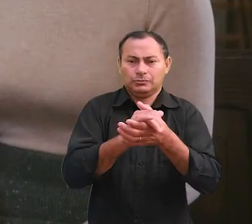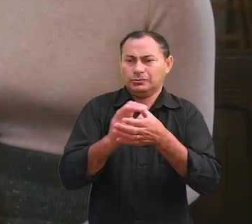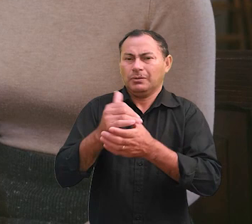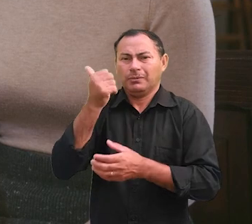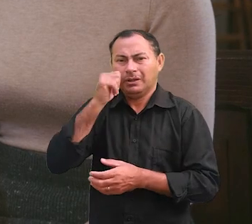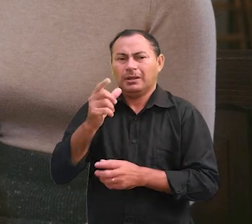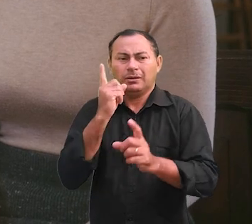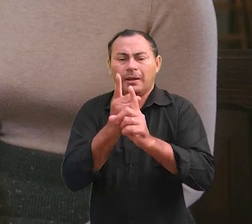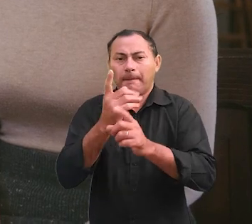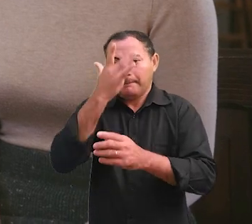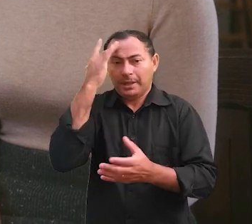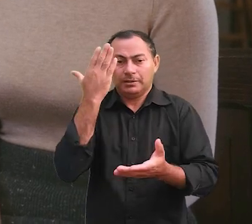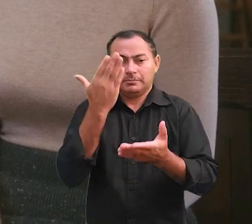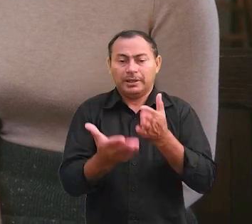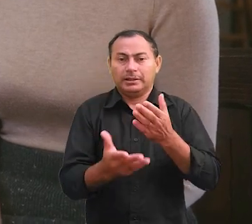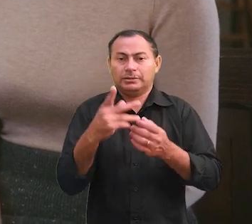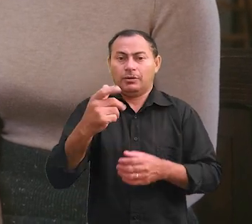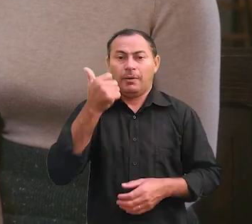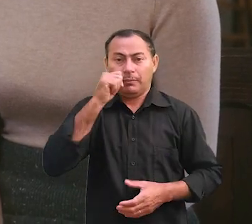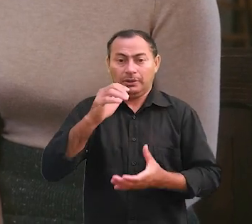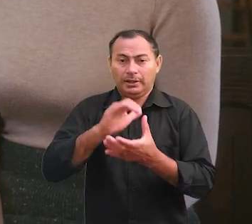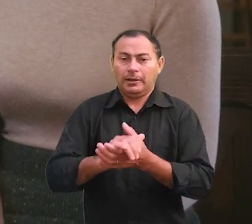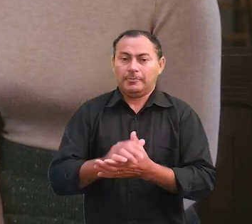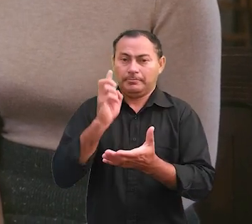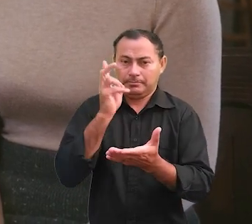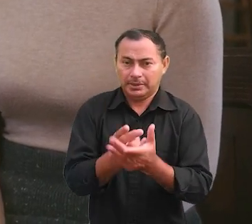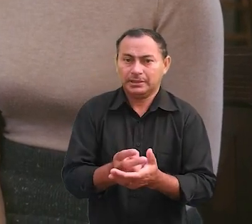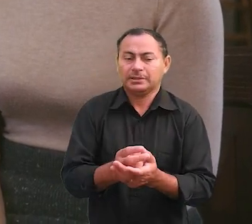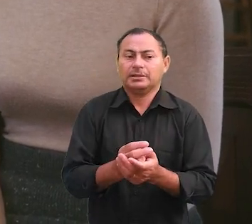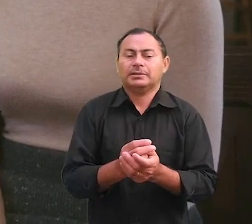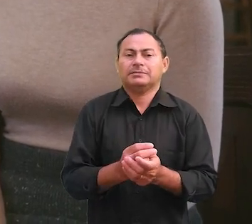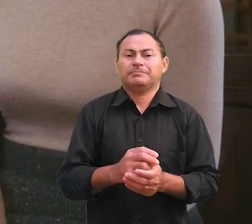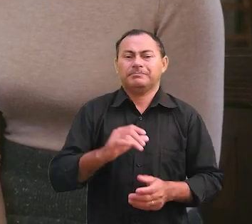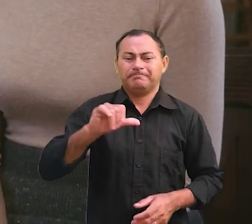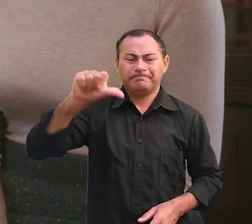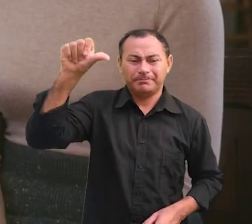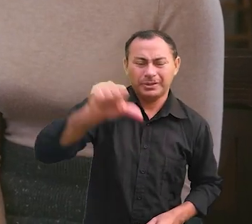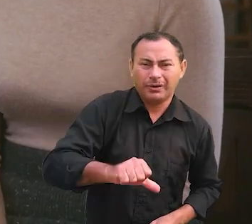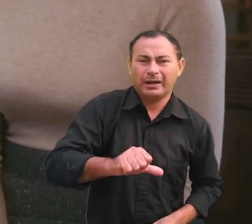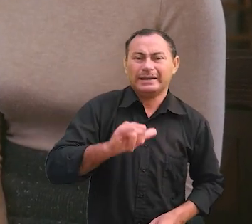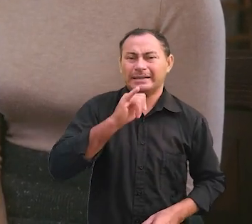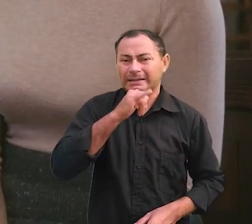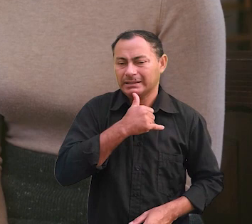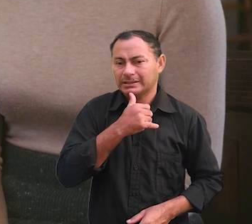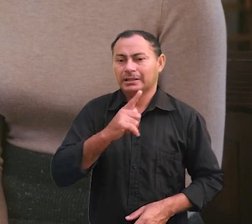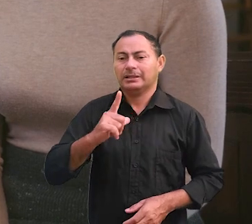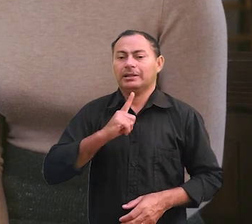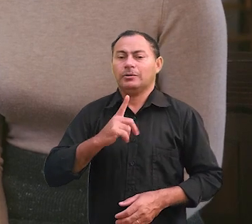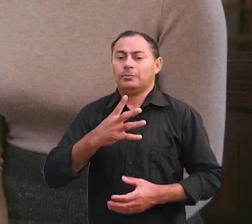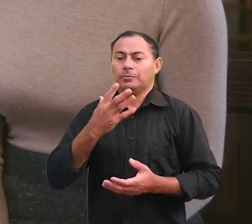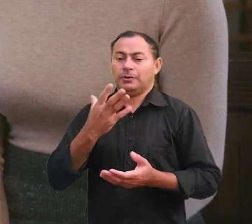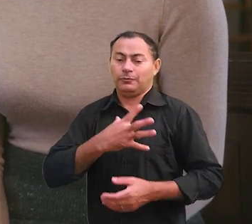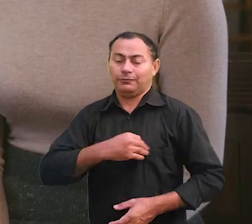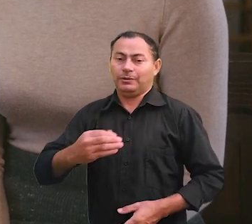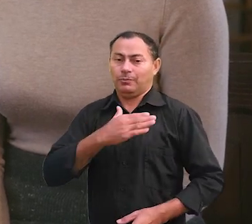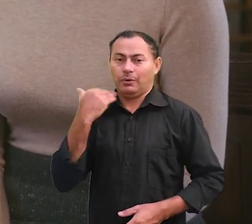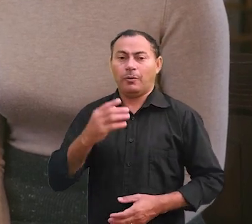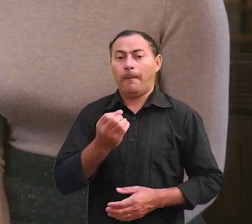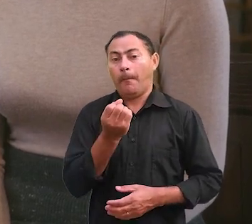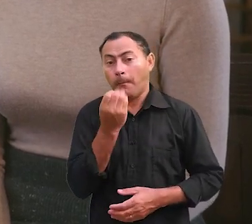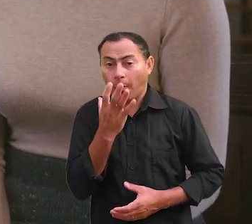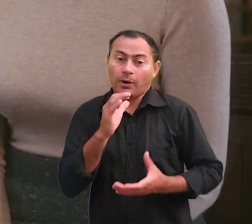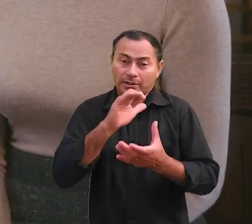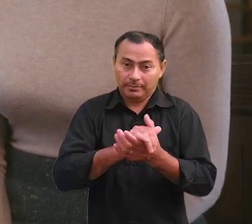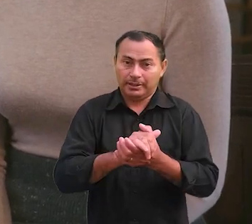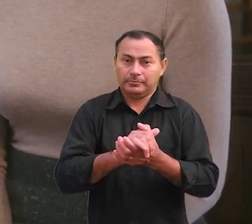pares acho que quando alguém perde seu Core mesmo que isso seja trágico E pior do que perder um filho mesmo que